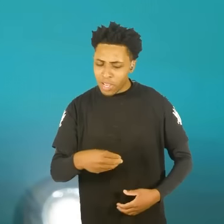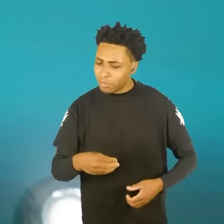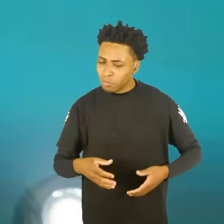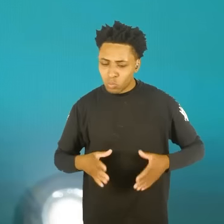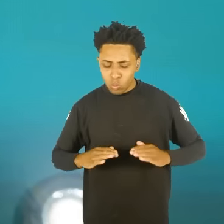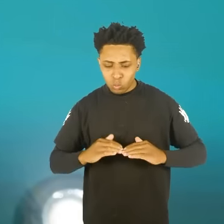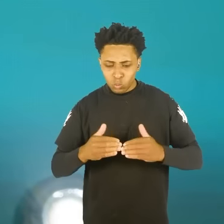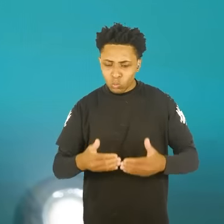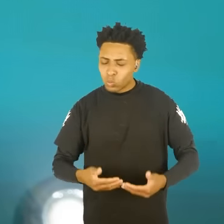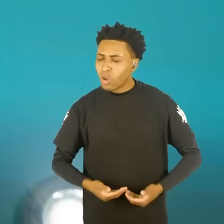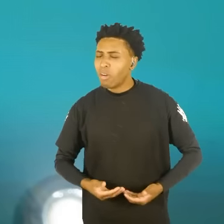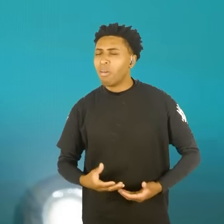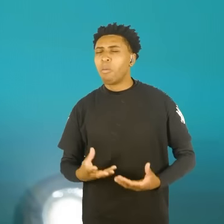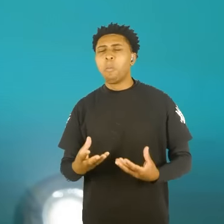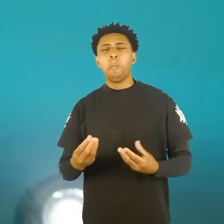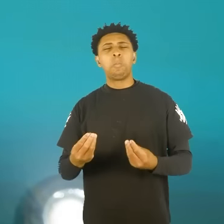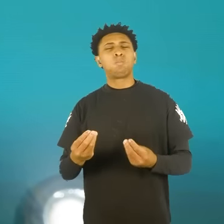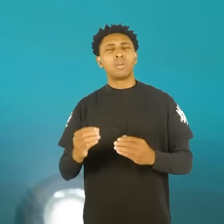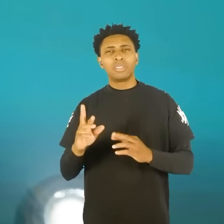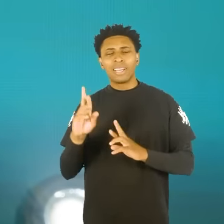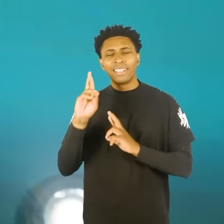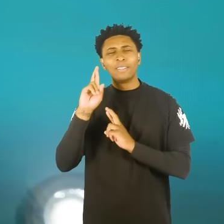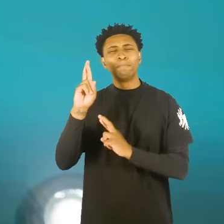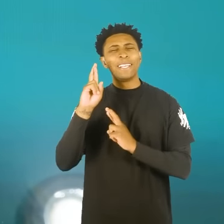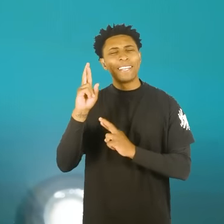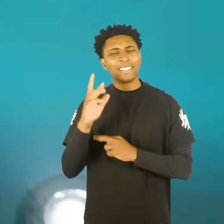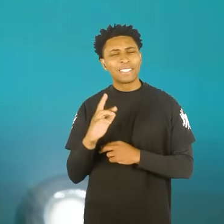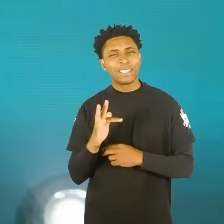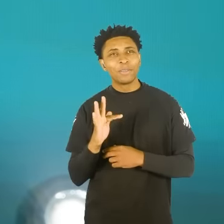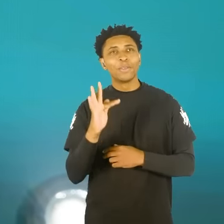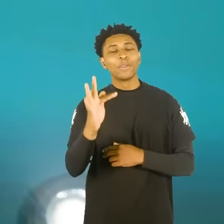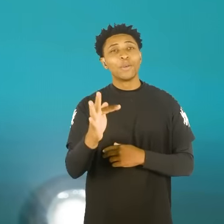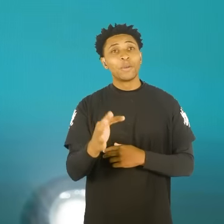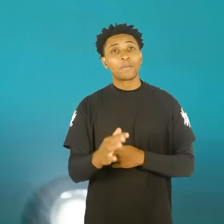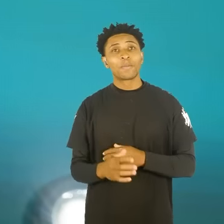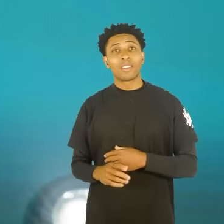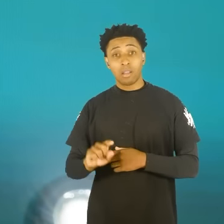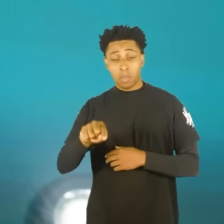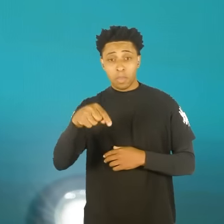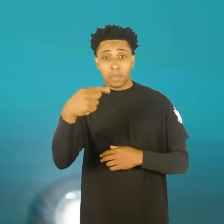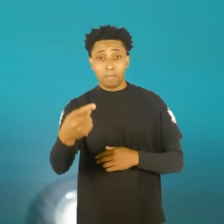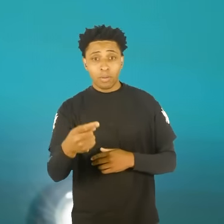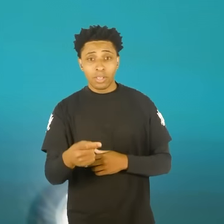com muita esperança de futuro, mas quando ela engravida de Abel,